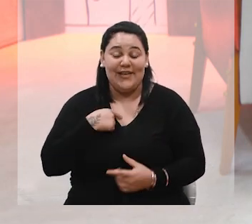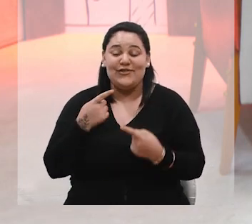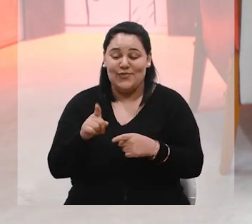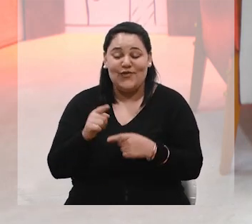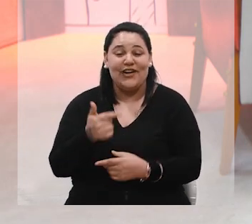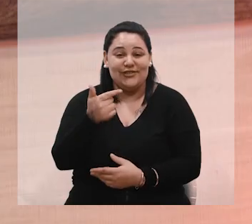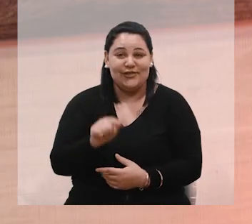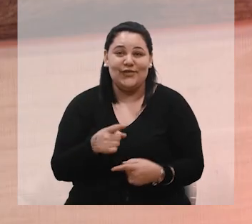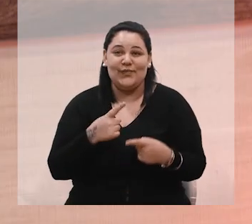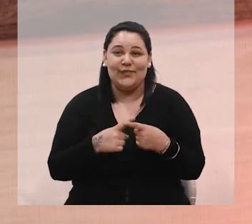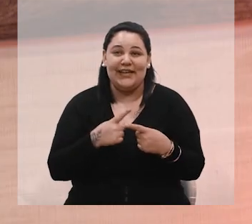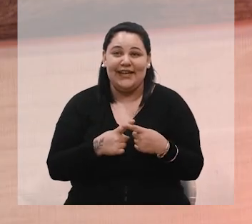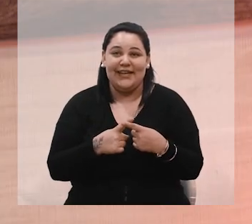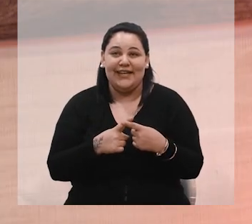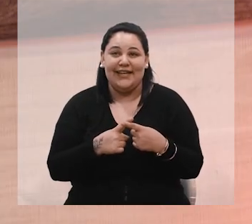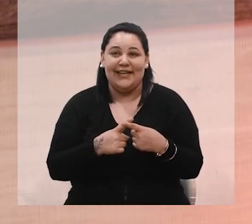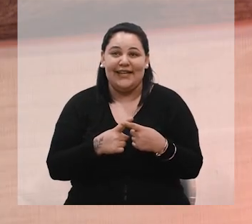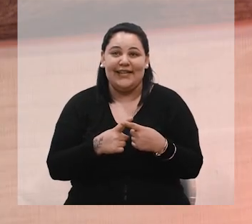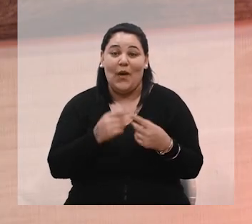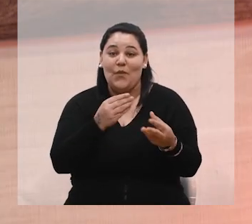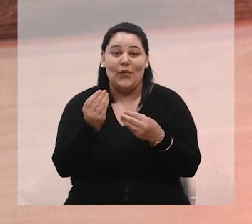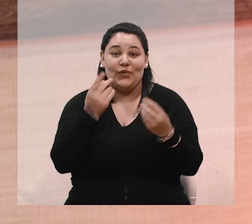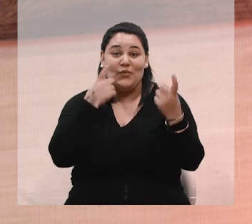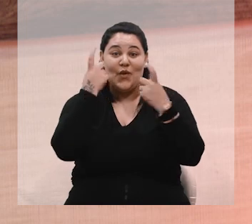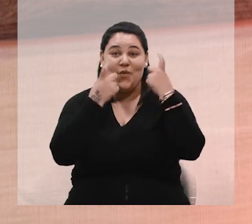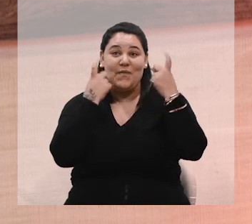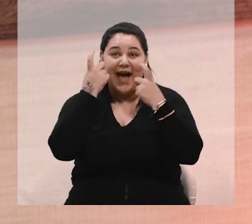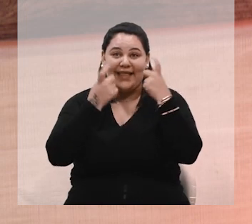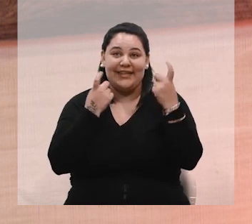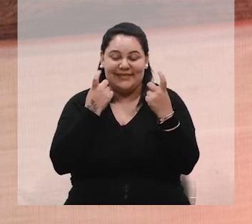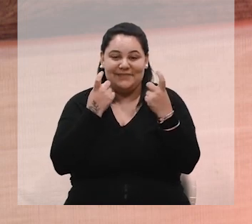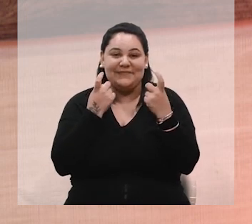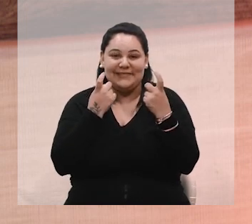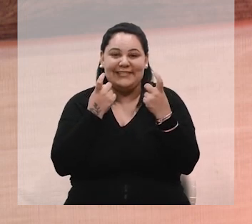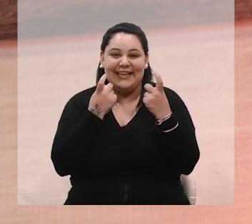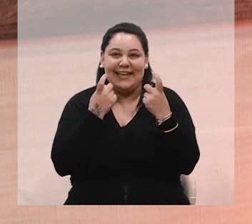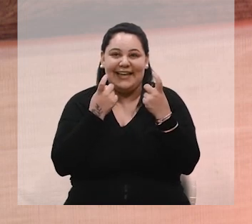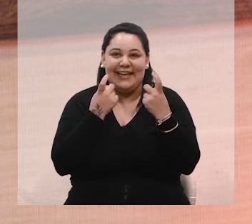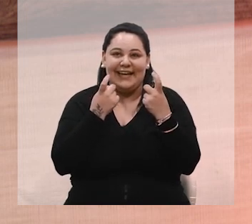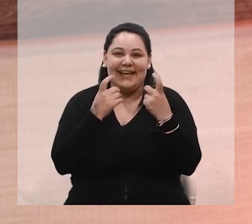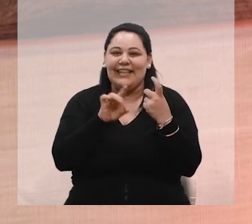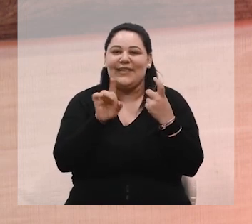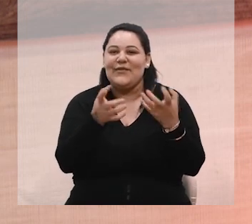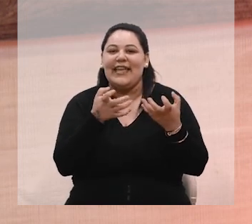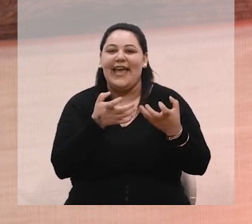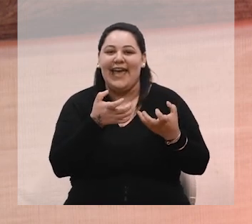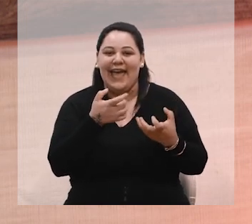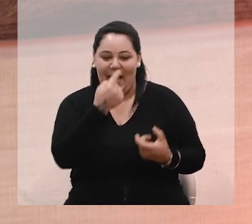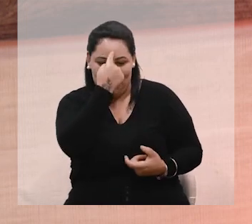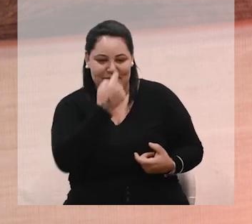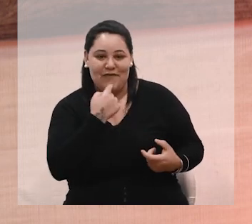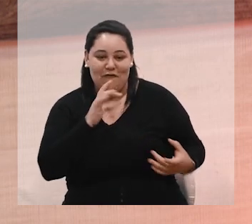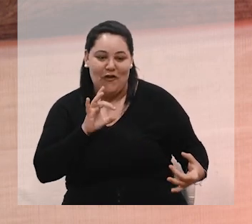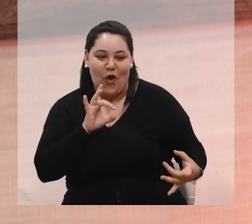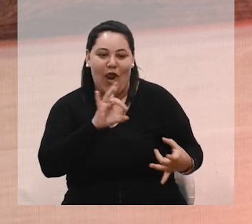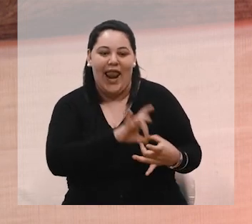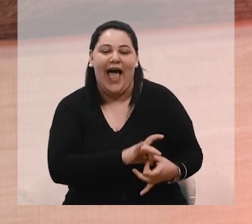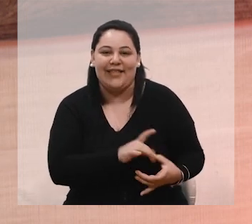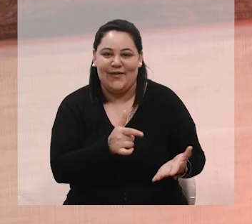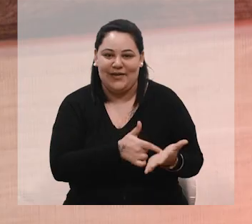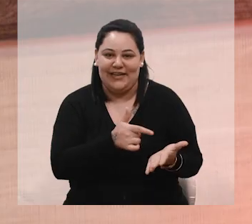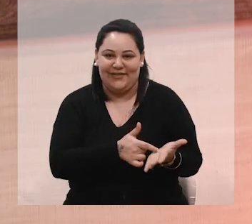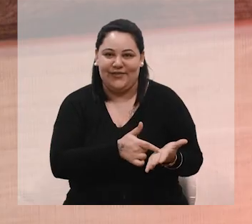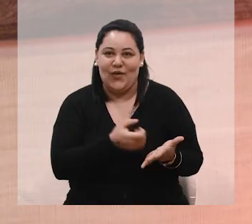novo nesse sentido, que tu ficas muito preocupada e não ser tão vinculada ao que está escrito,